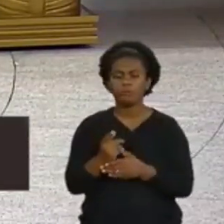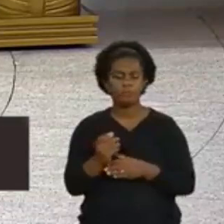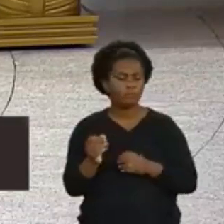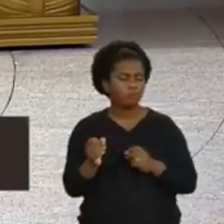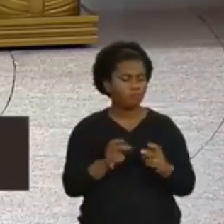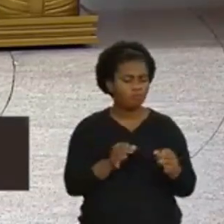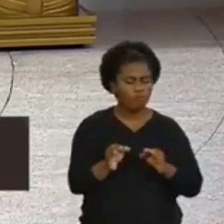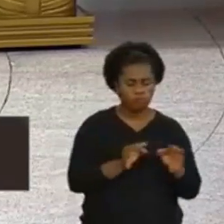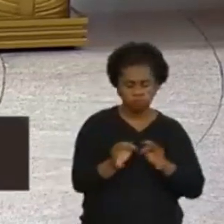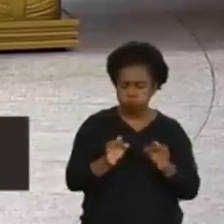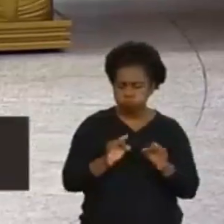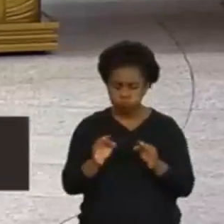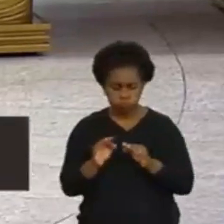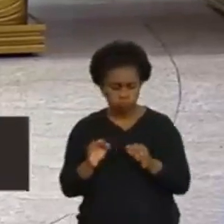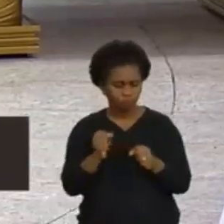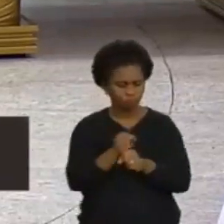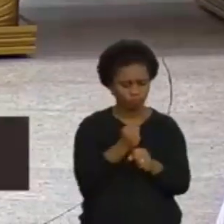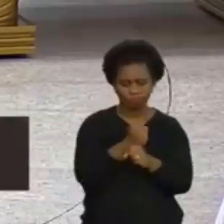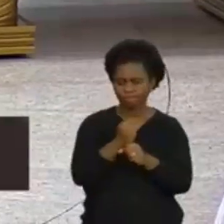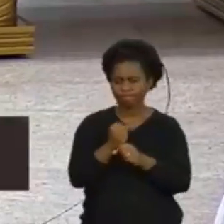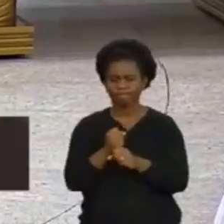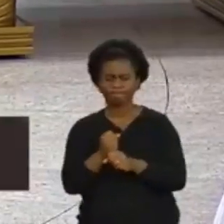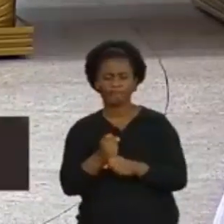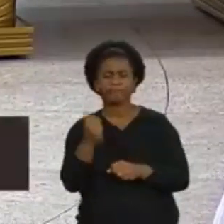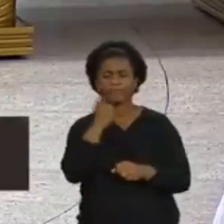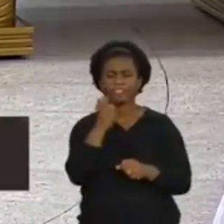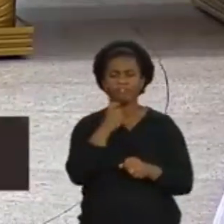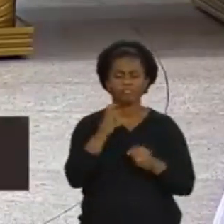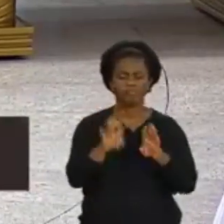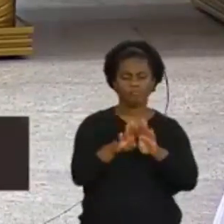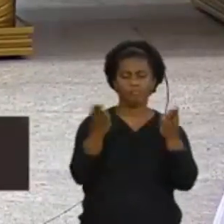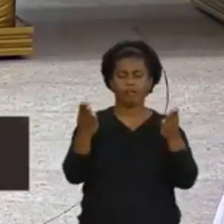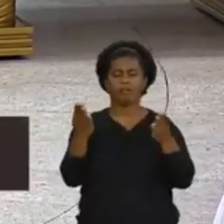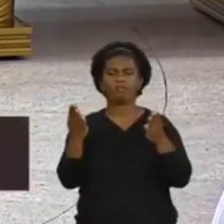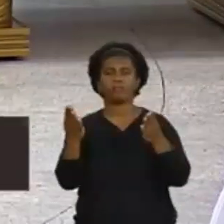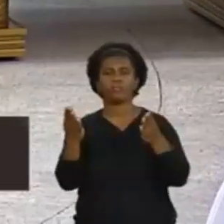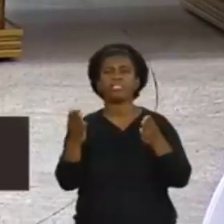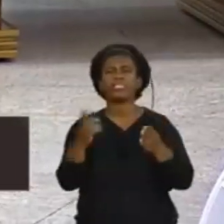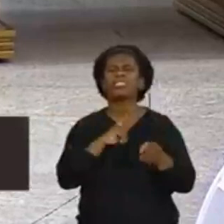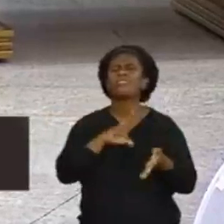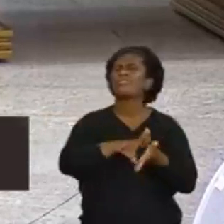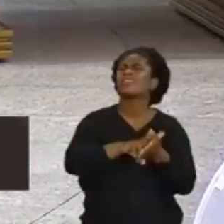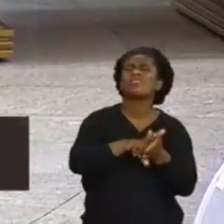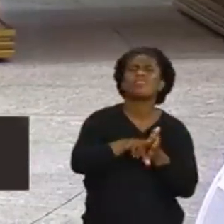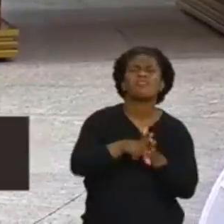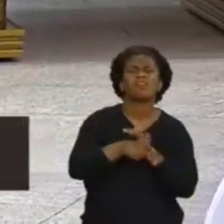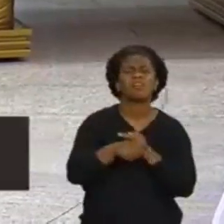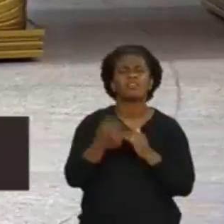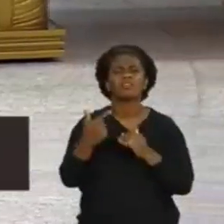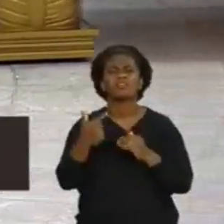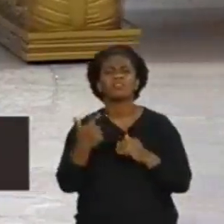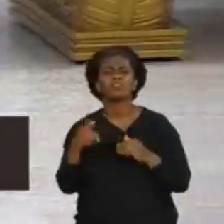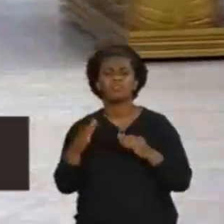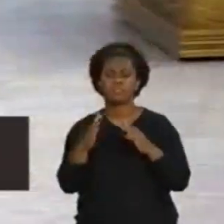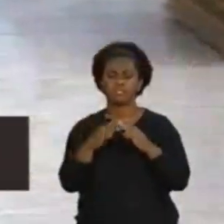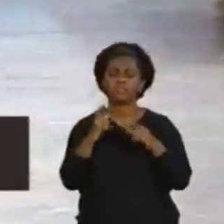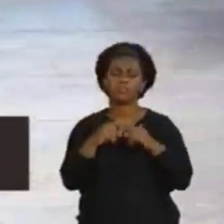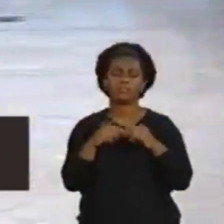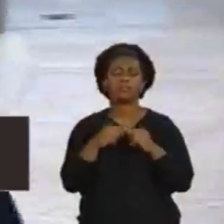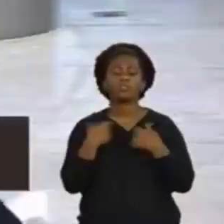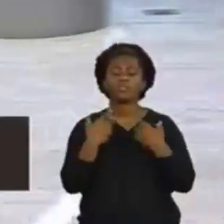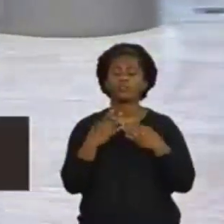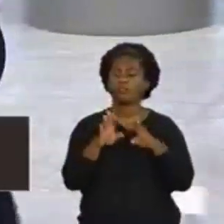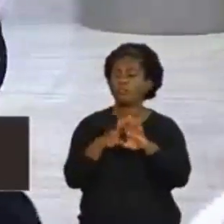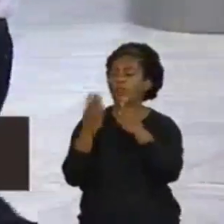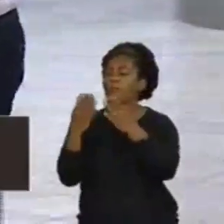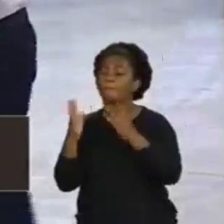inauguramos. Muito, muito, muito bacana, muito bacana. Tem muitas outras para nós abrirmos, muitas outras, mas eu quero que